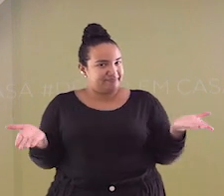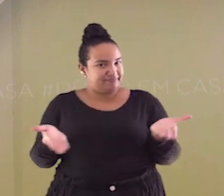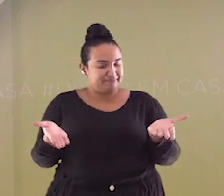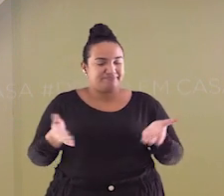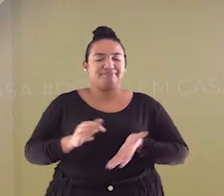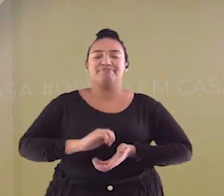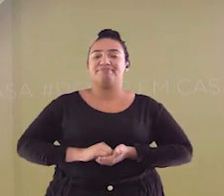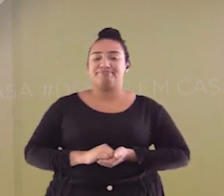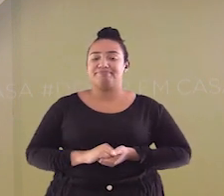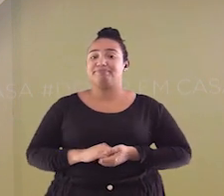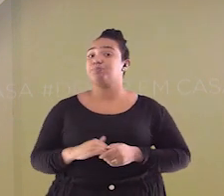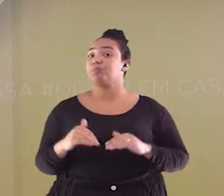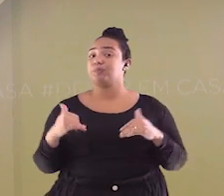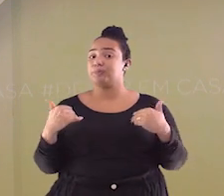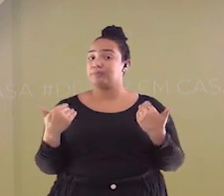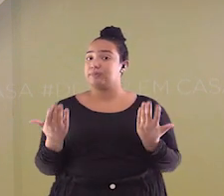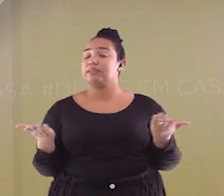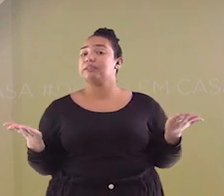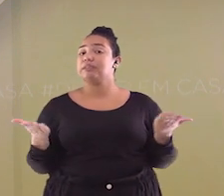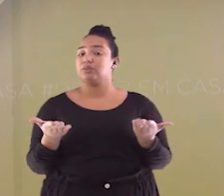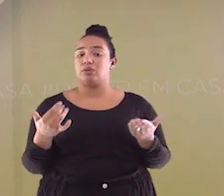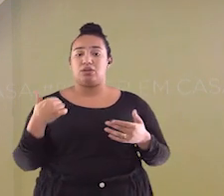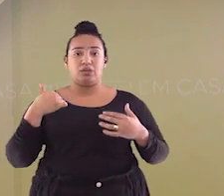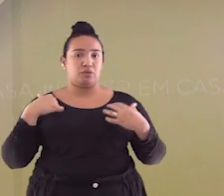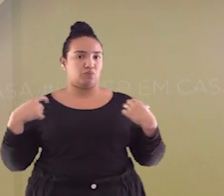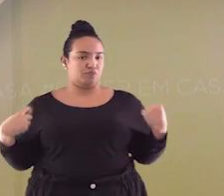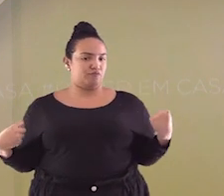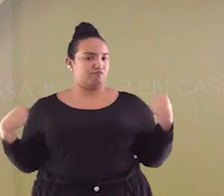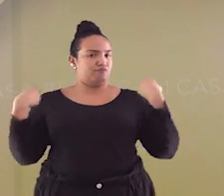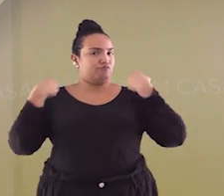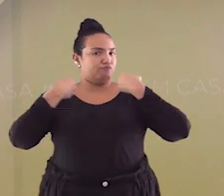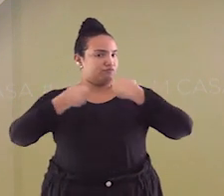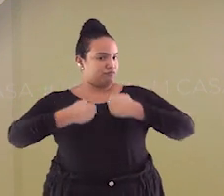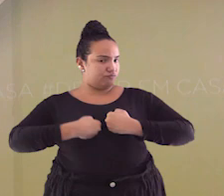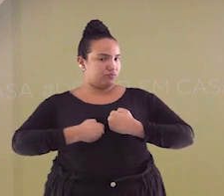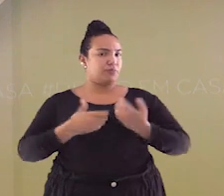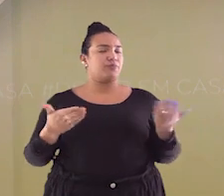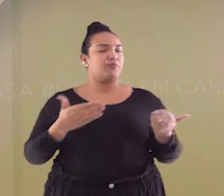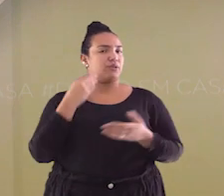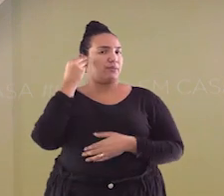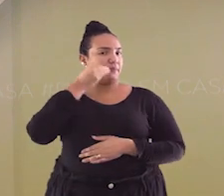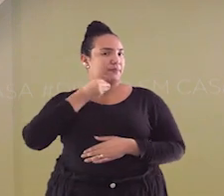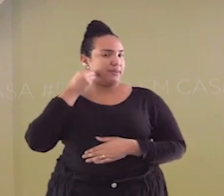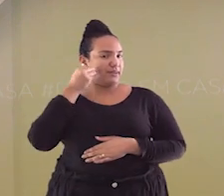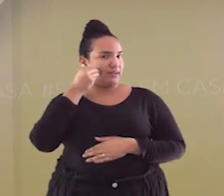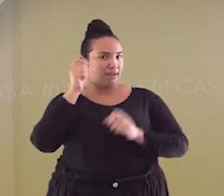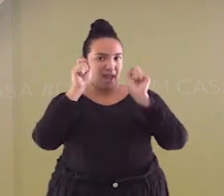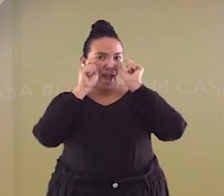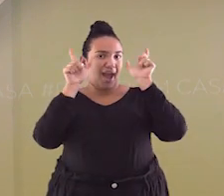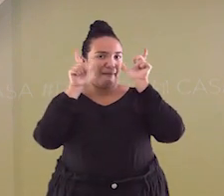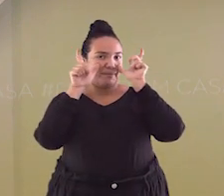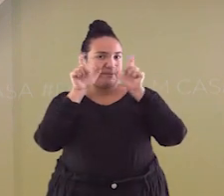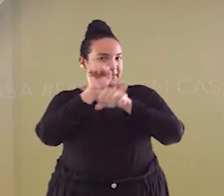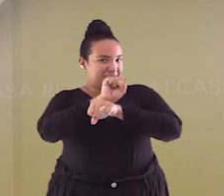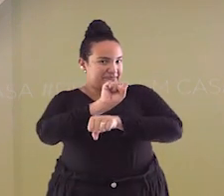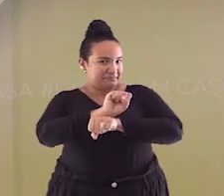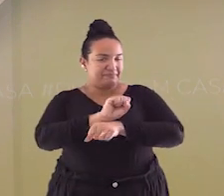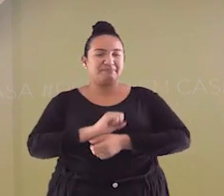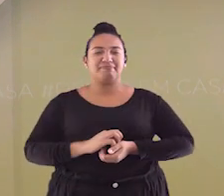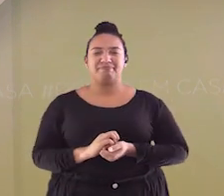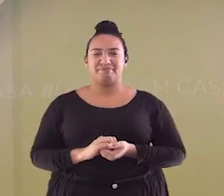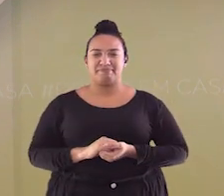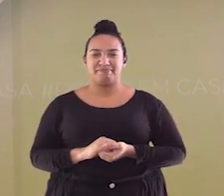aula. Agora, vou colocar o meu jaleco branquinho, porque teremos experimentos. Fiquem ligados, espera